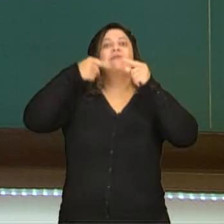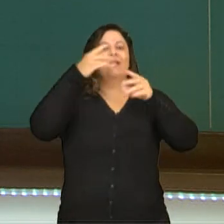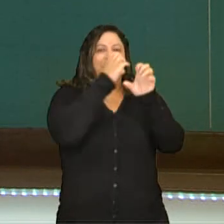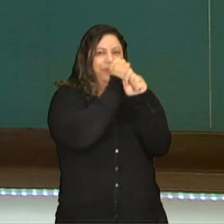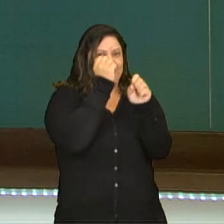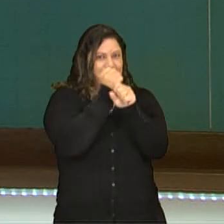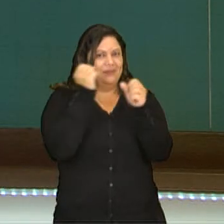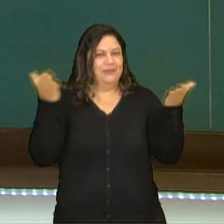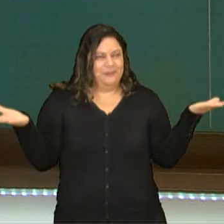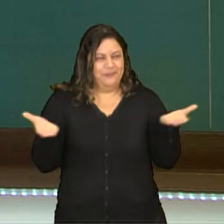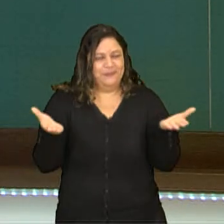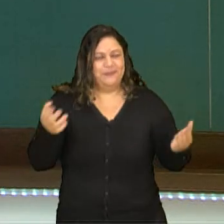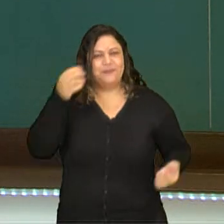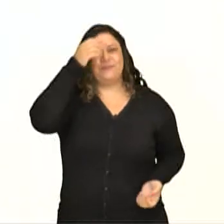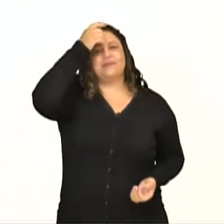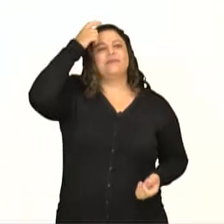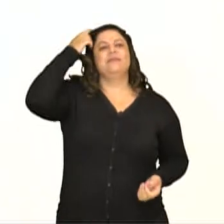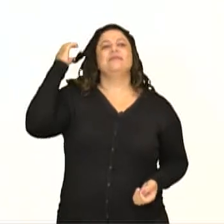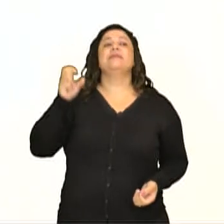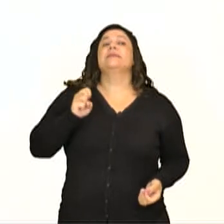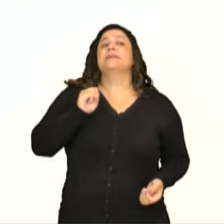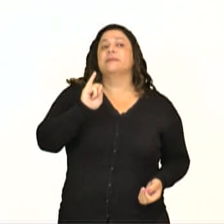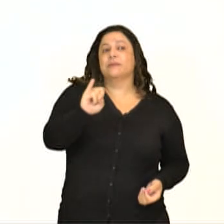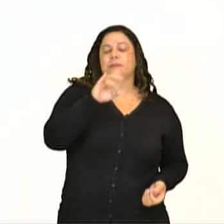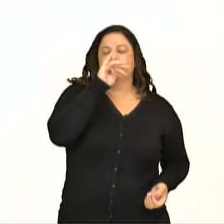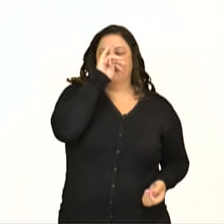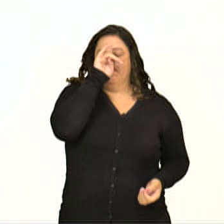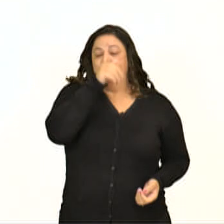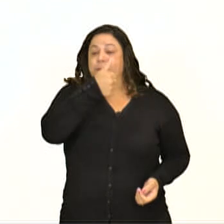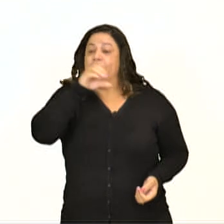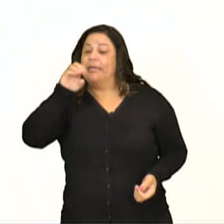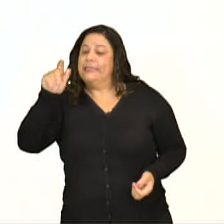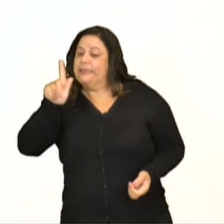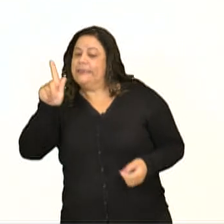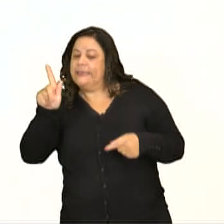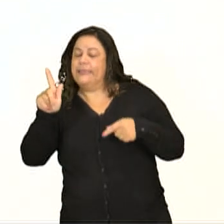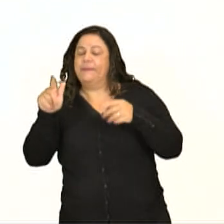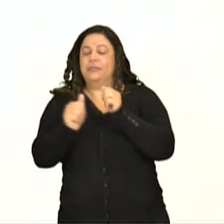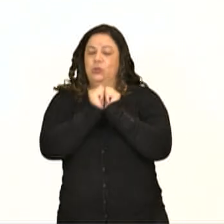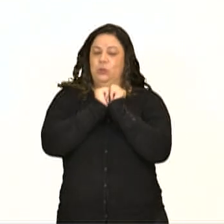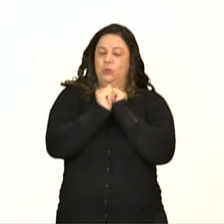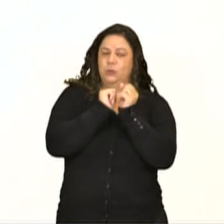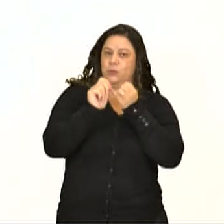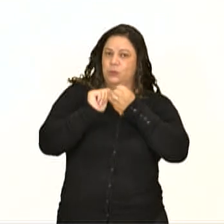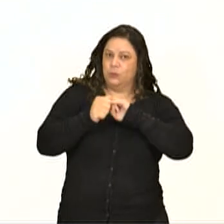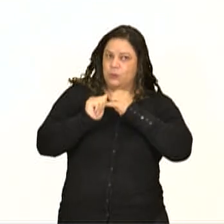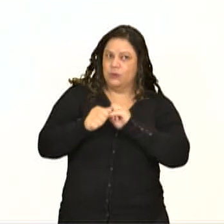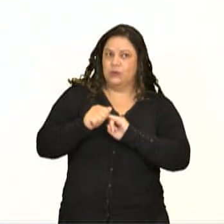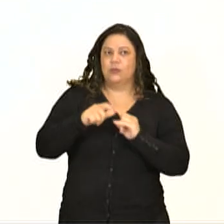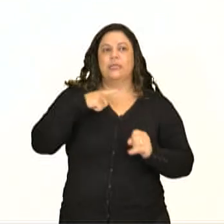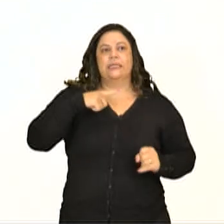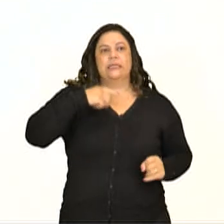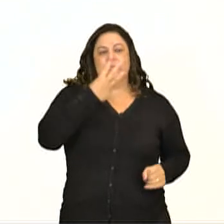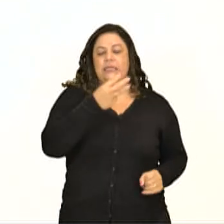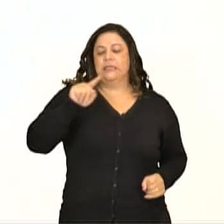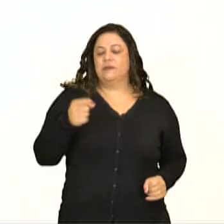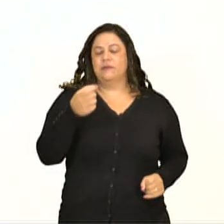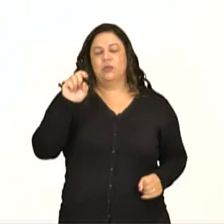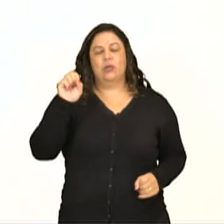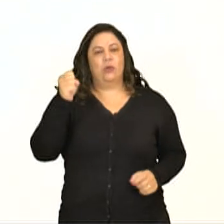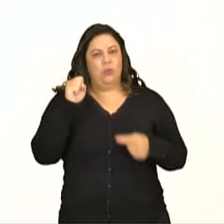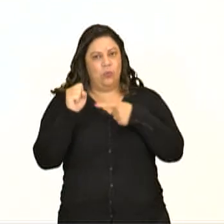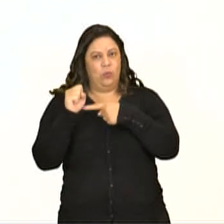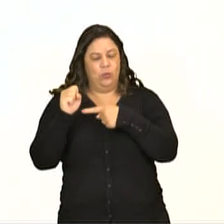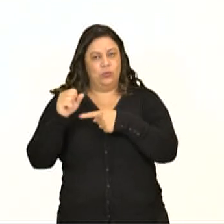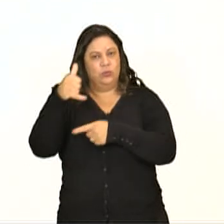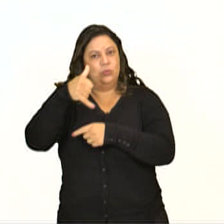de lado, tá bom? Se em 100 gramas de arroz e feijão nós temos 3,8 gramas de gordura,